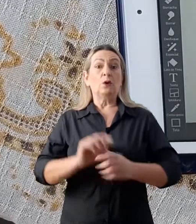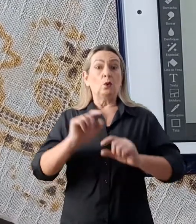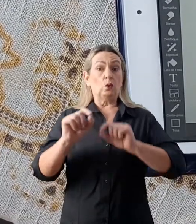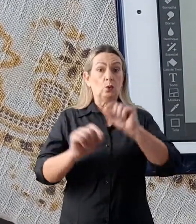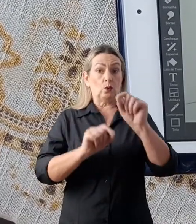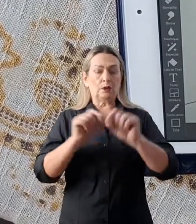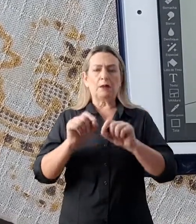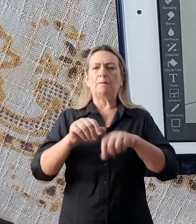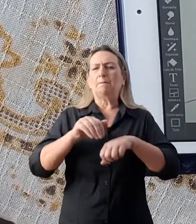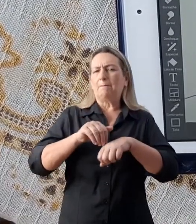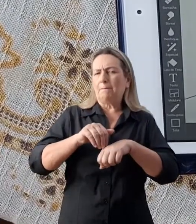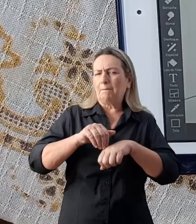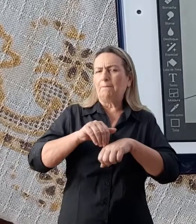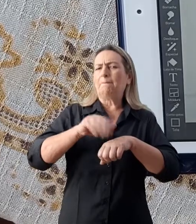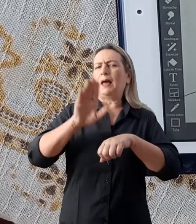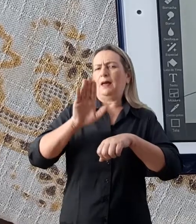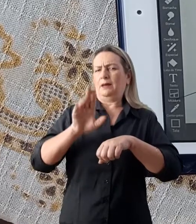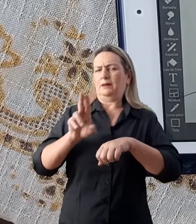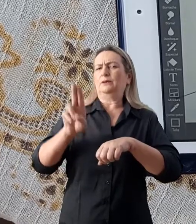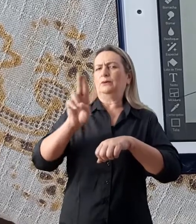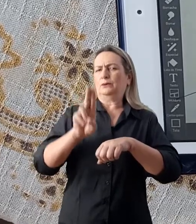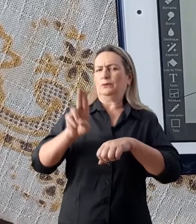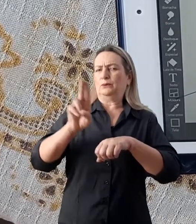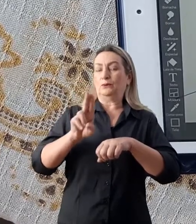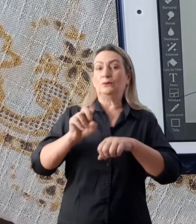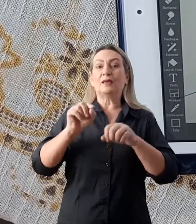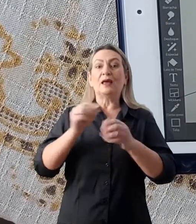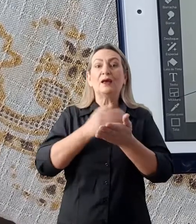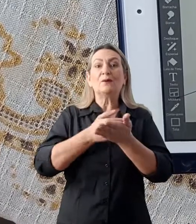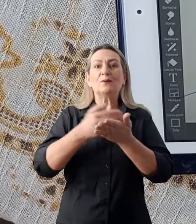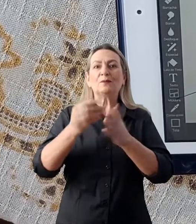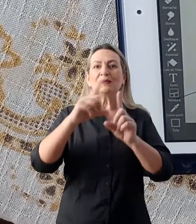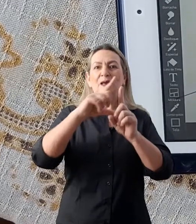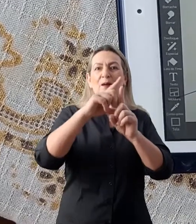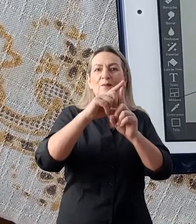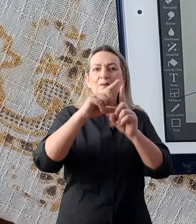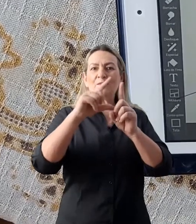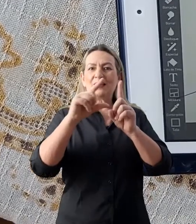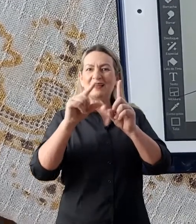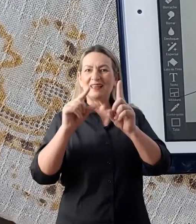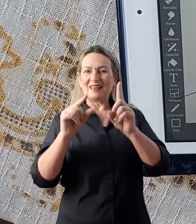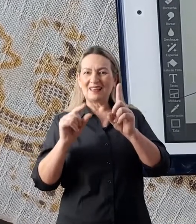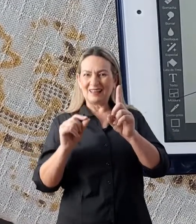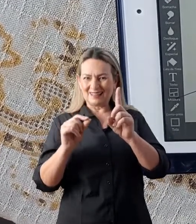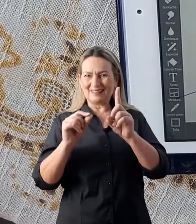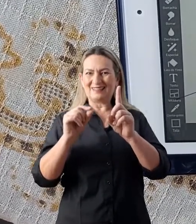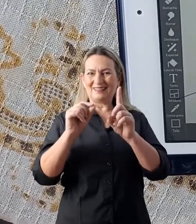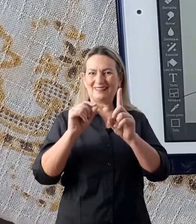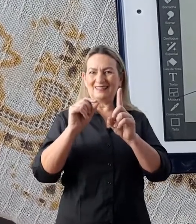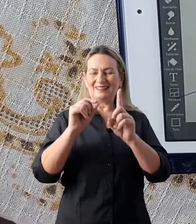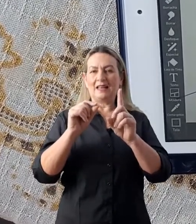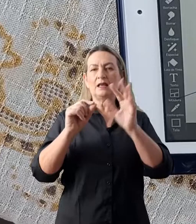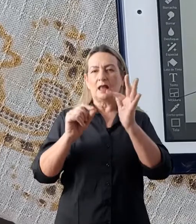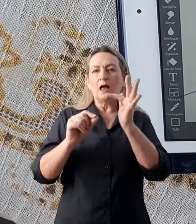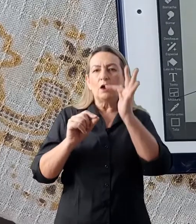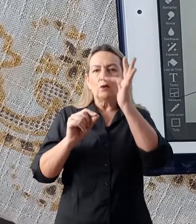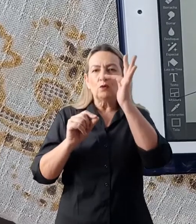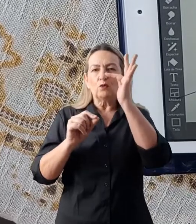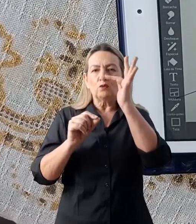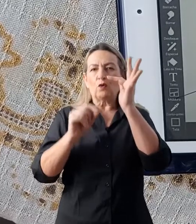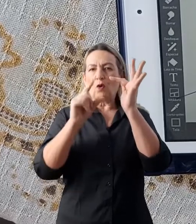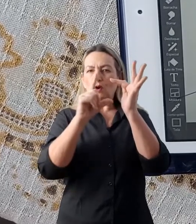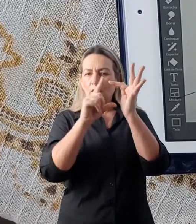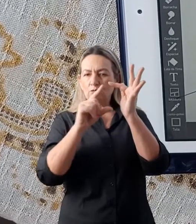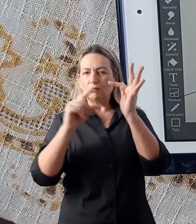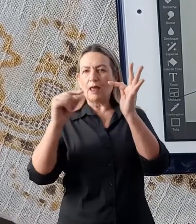Uma das formas mais comuns de se fazer a mandala é através das pétalas. Elas ficam com uma imagem